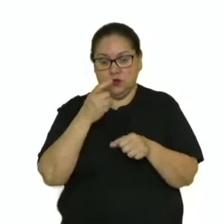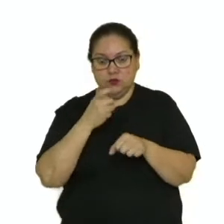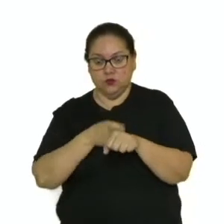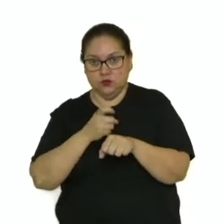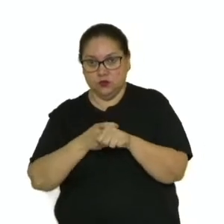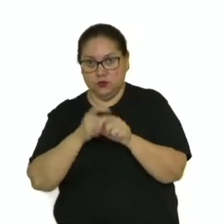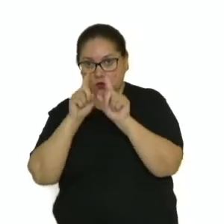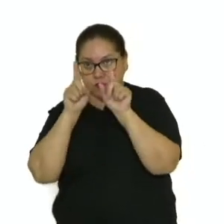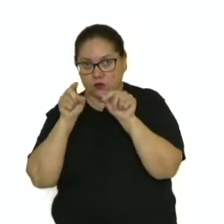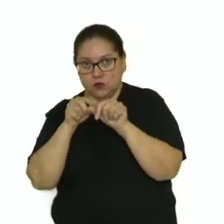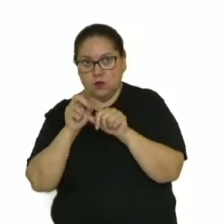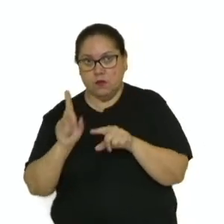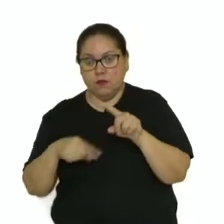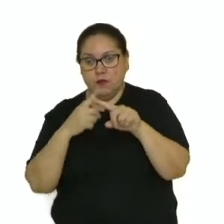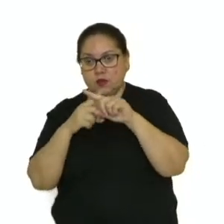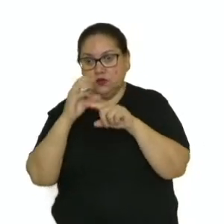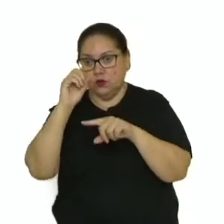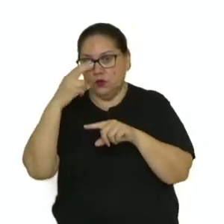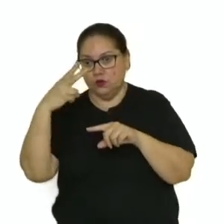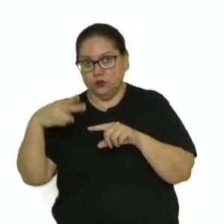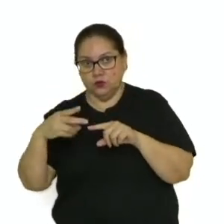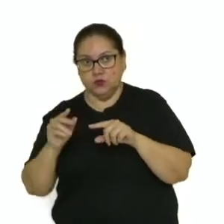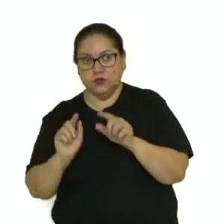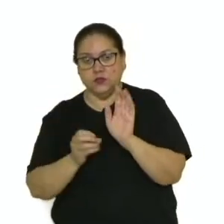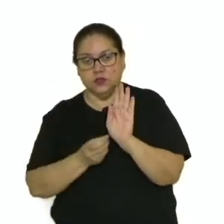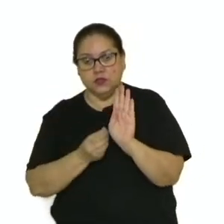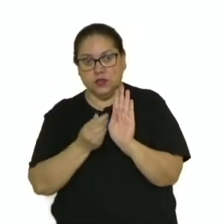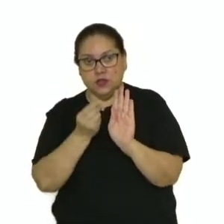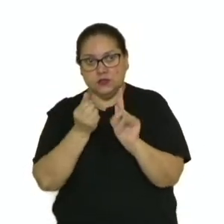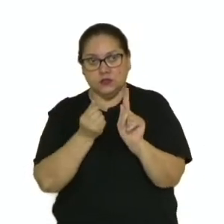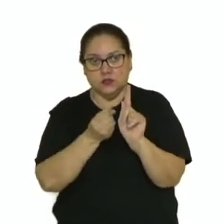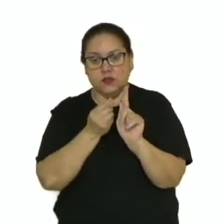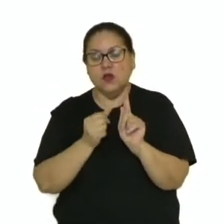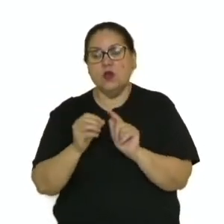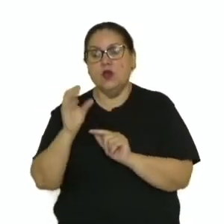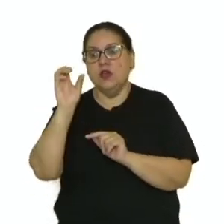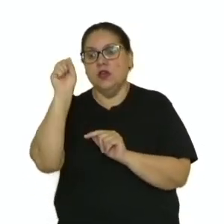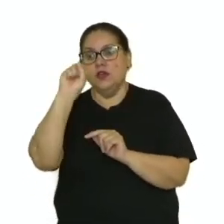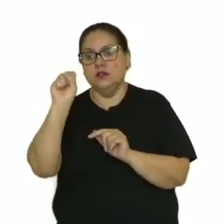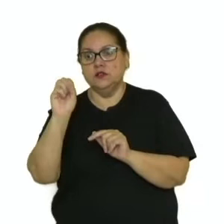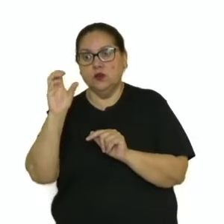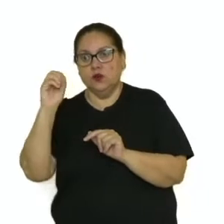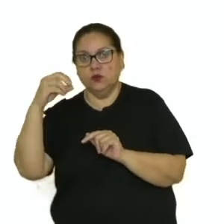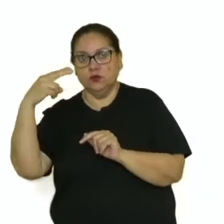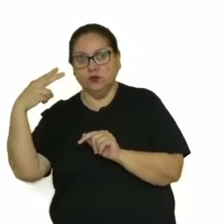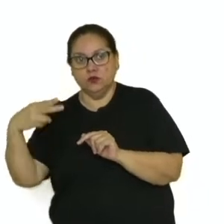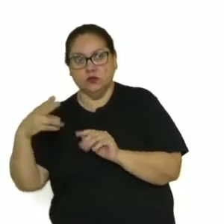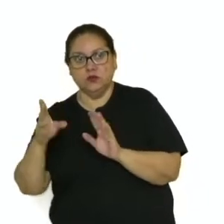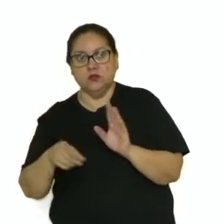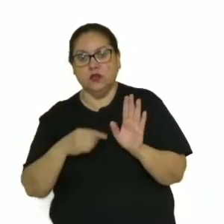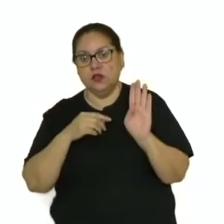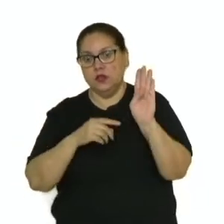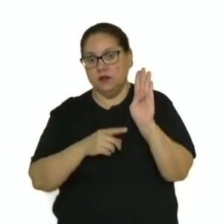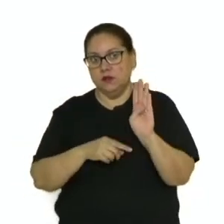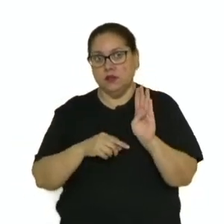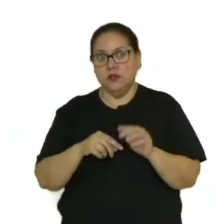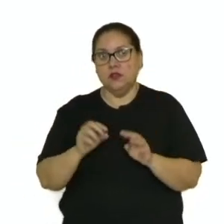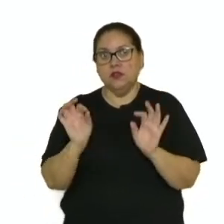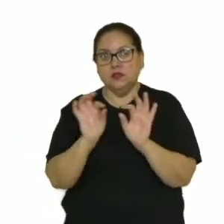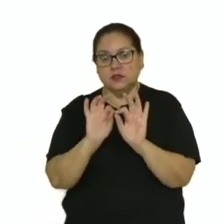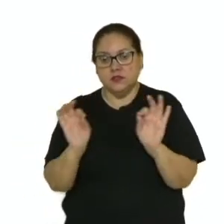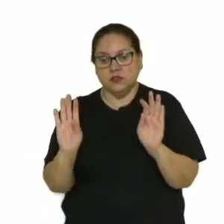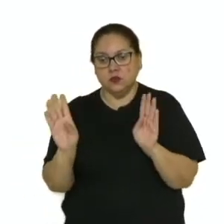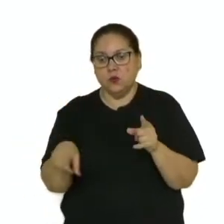entre parênteses, né? Mais o O2 gasoso forma o óxido de enxofre, né? Gasoso também. E esta é uma reação de síntese